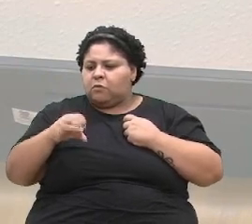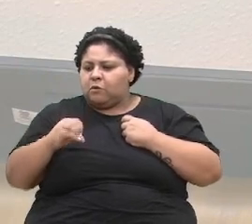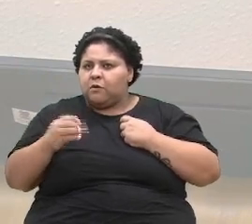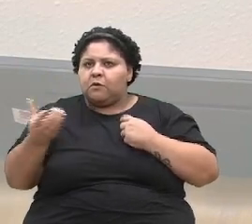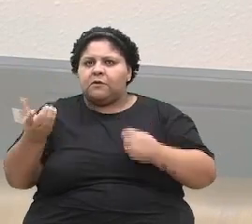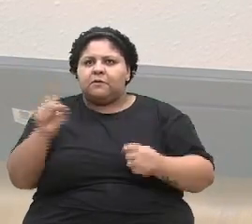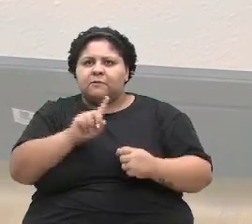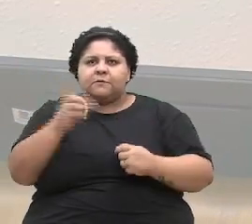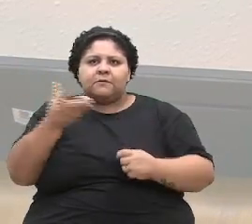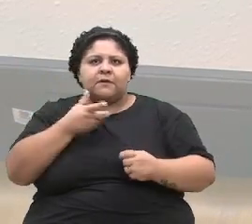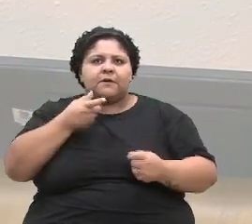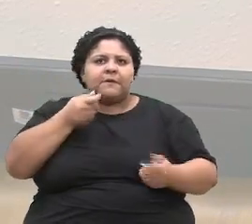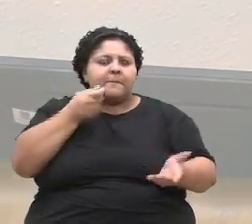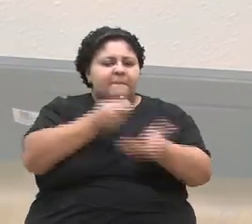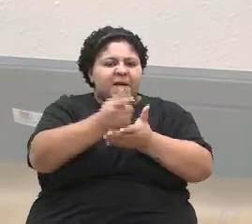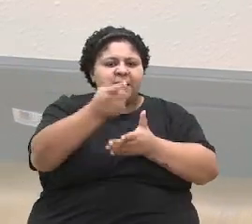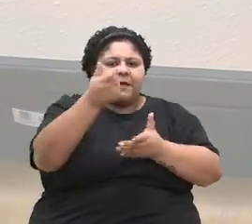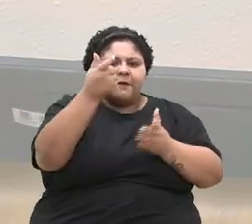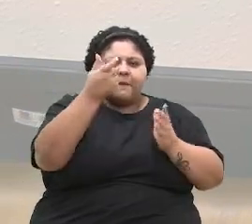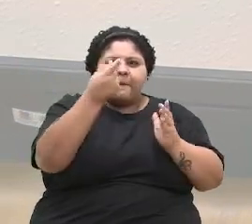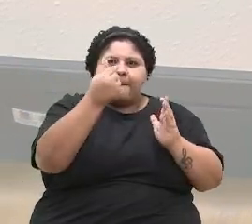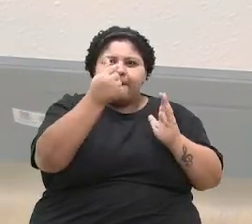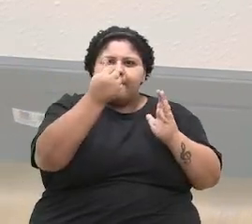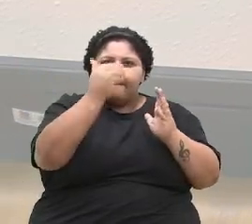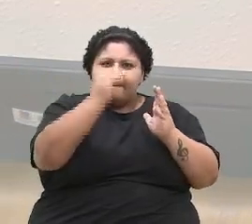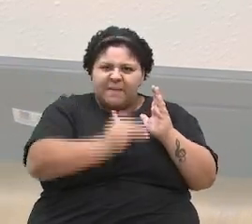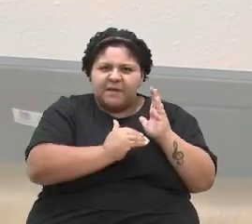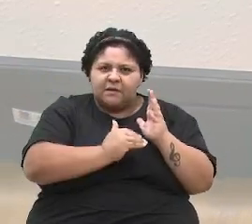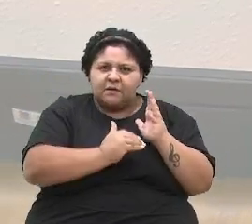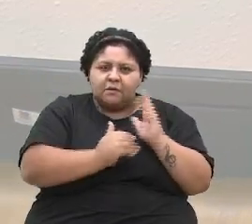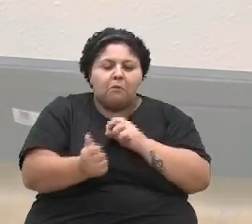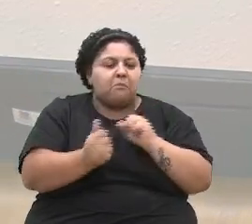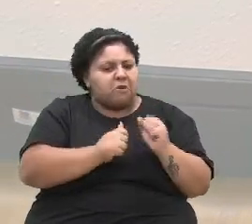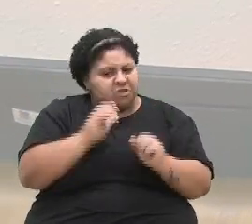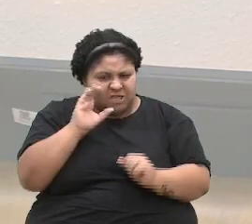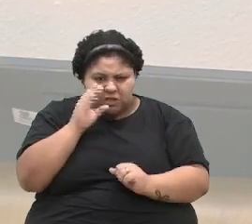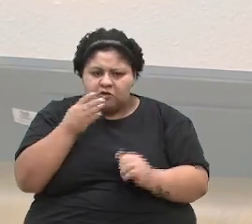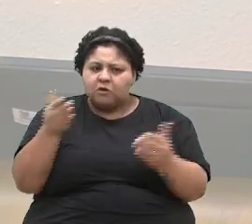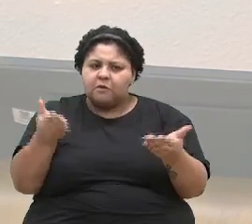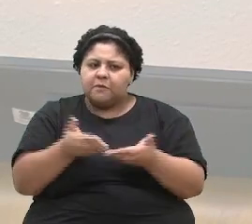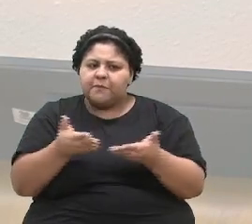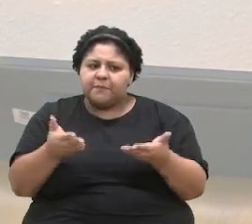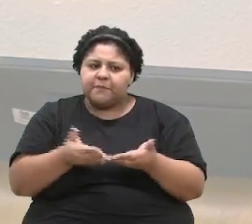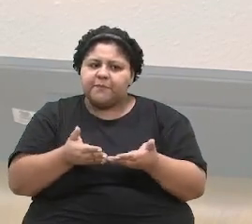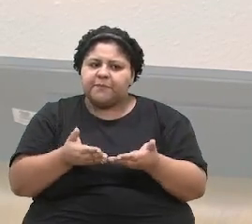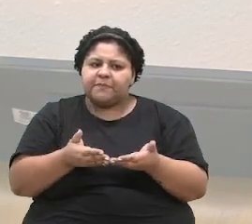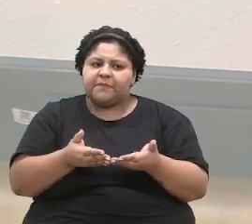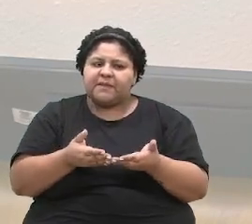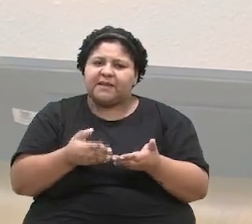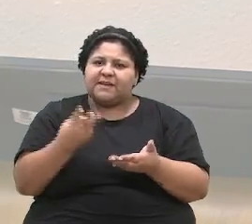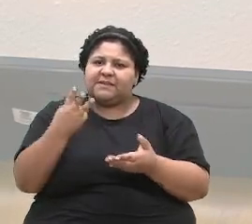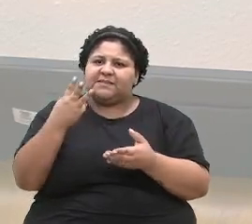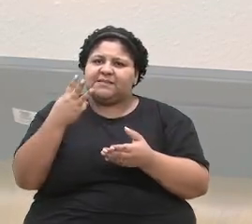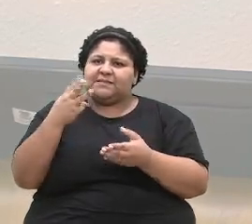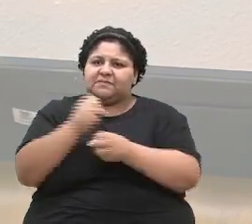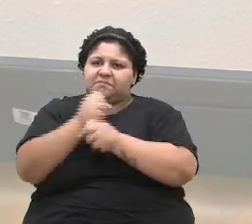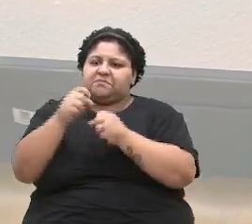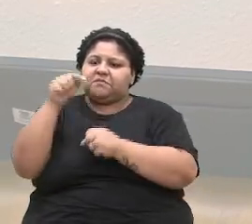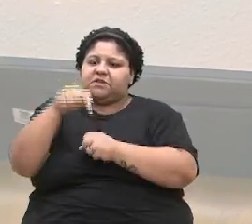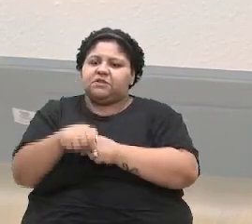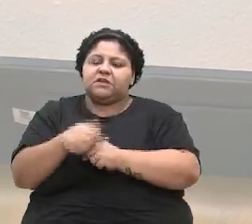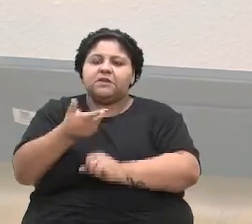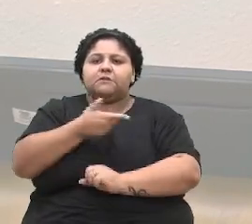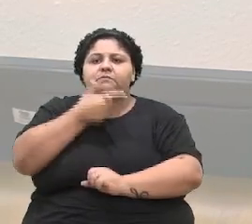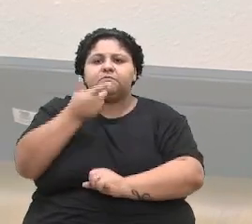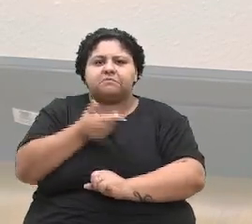ali fora paguem mais barato. Tá? Porque isso já podia ter sido resolvido. Faz 3 anos que a gente está aqui debatendo. Tá?